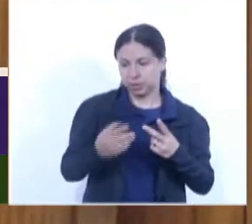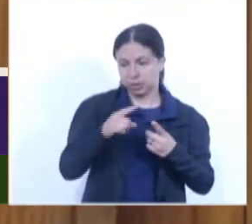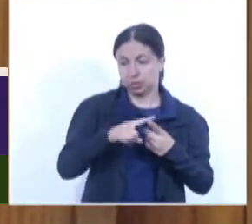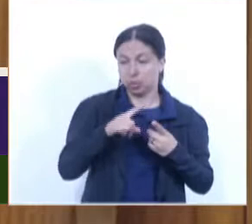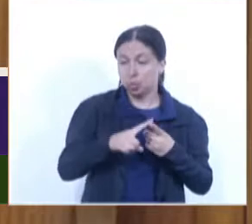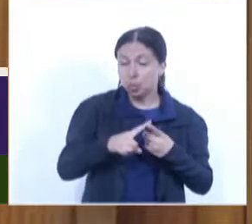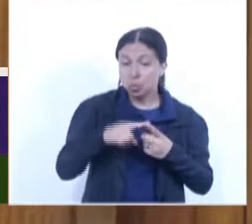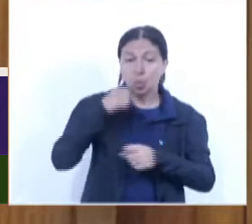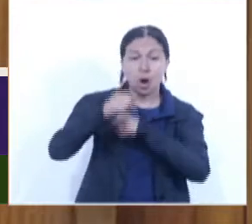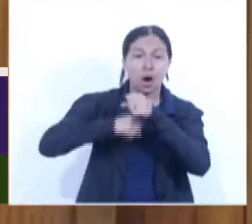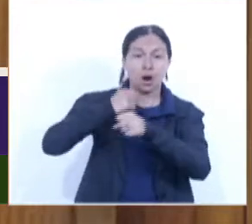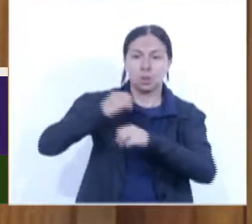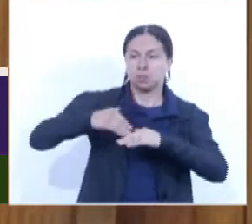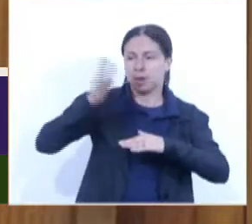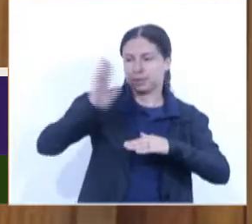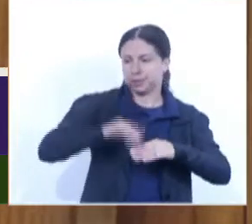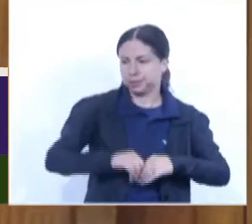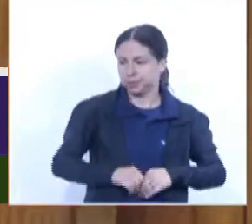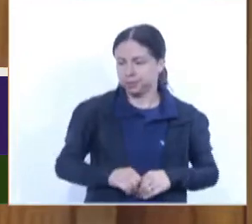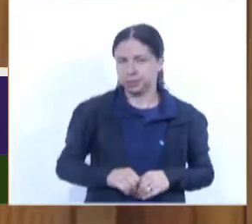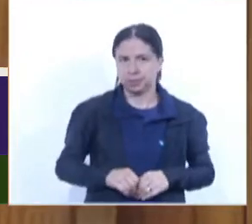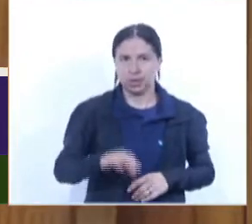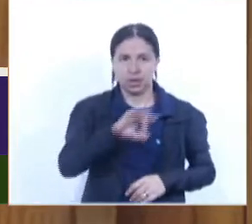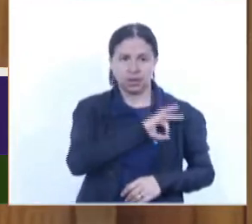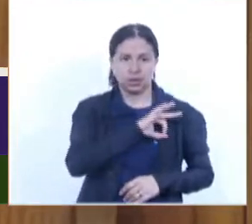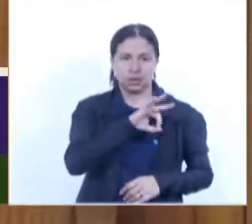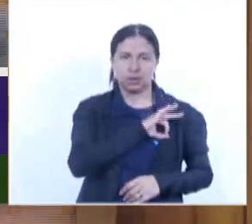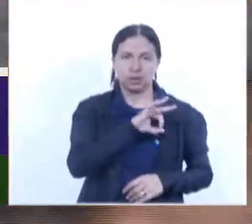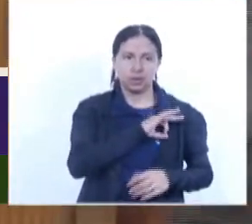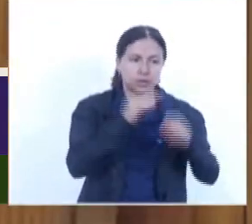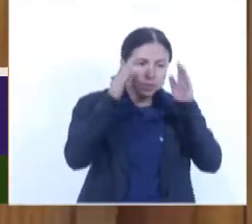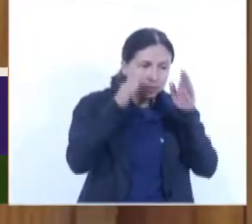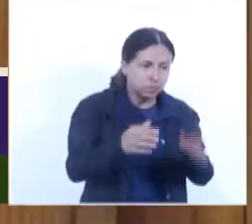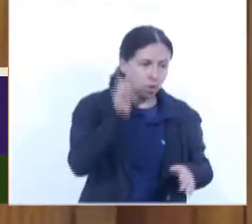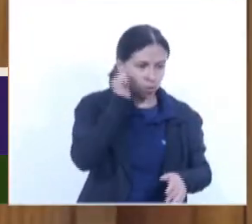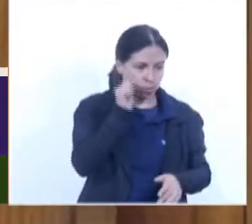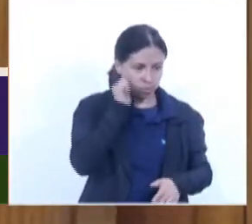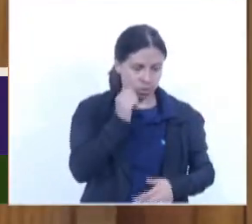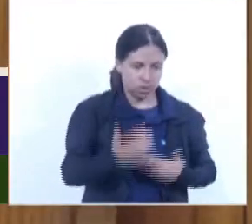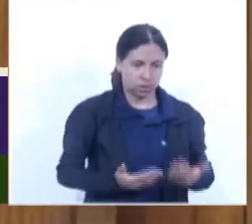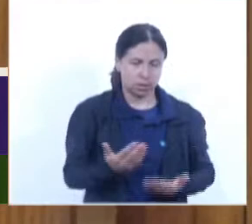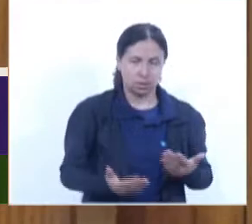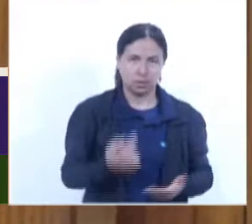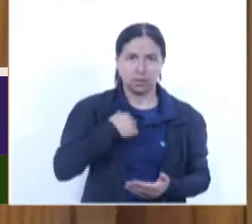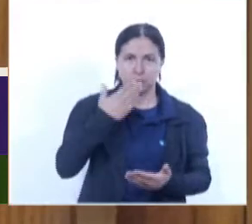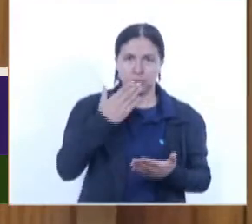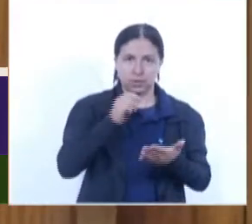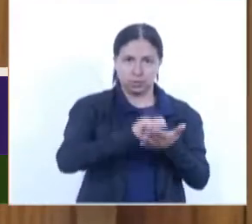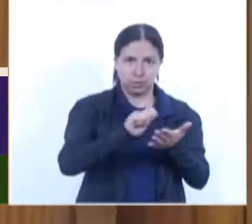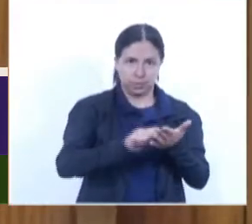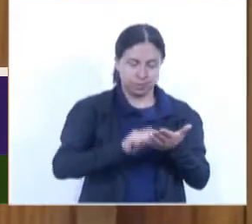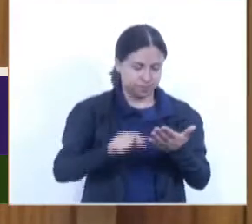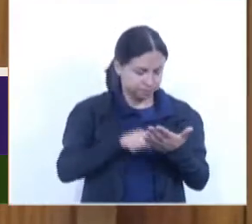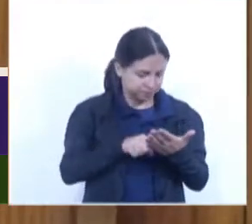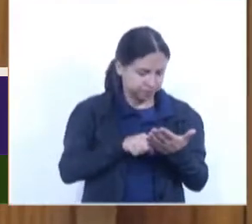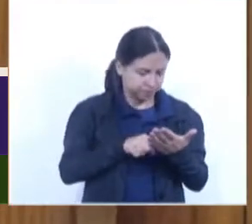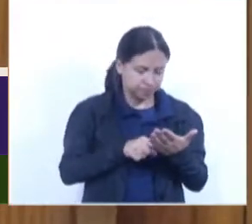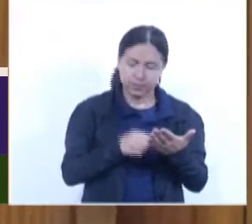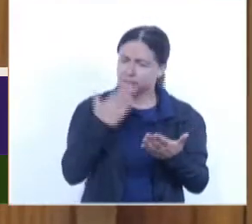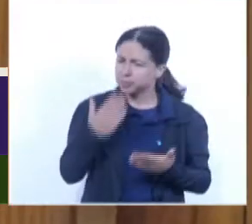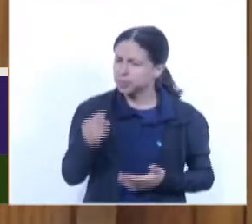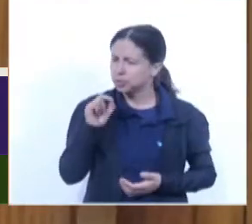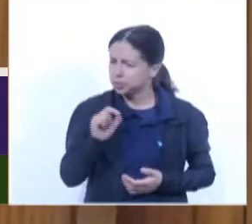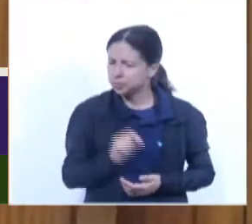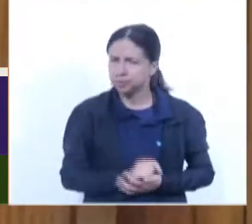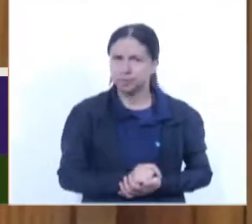de ano que é para delegacia especializada de Atendimento à Mulher eu fiz os requerimento solicitando que possa